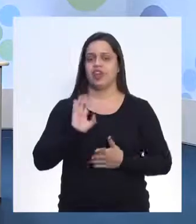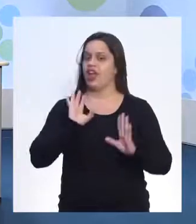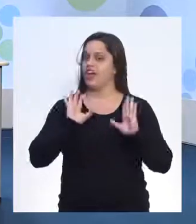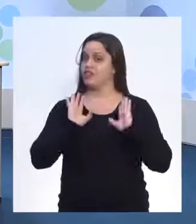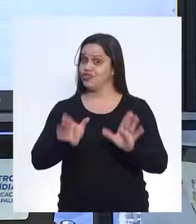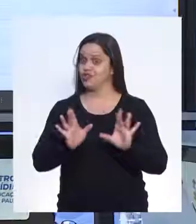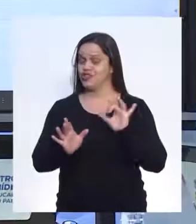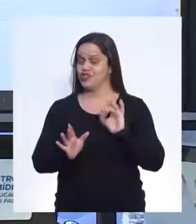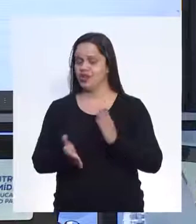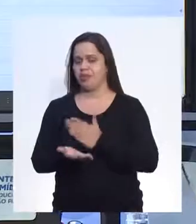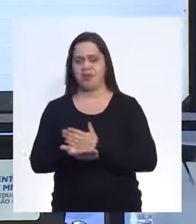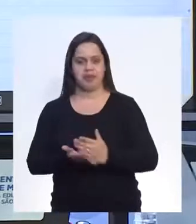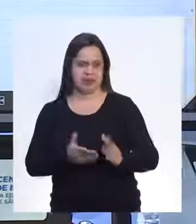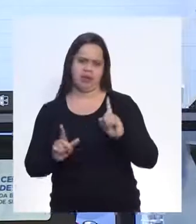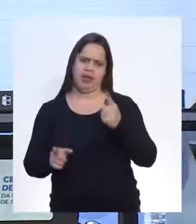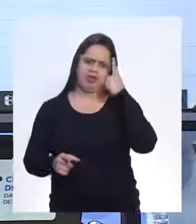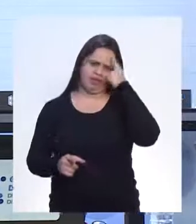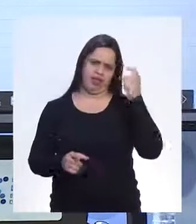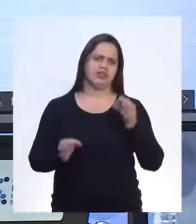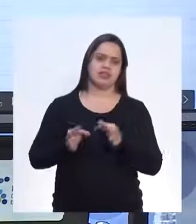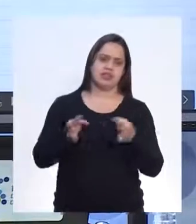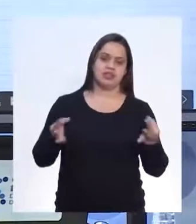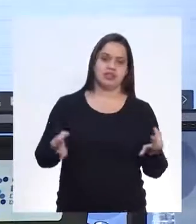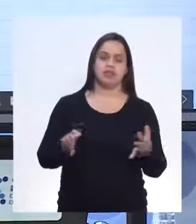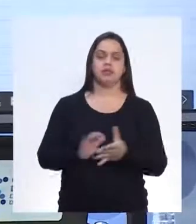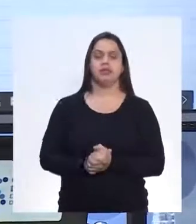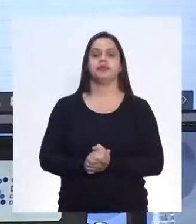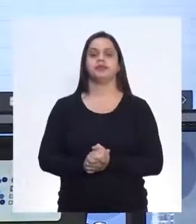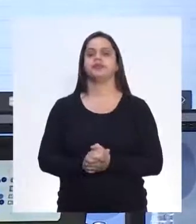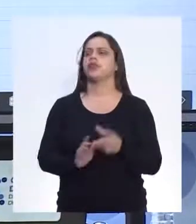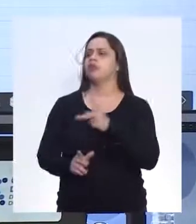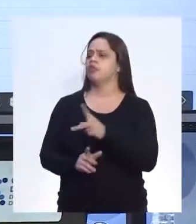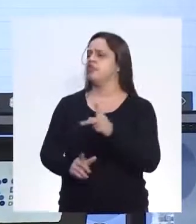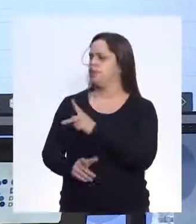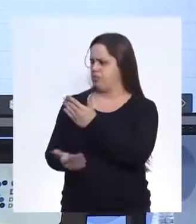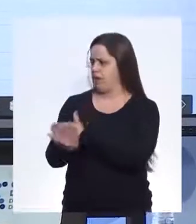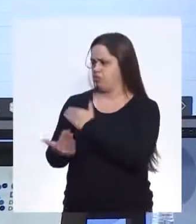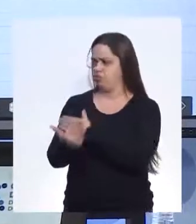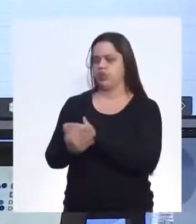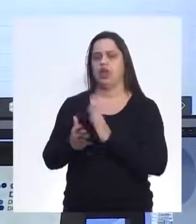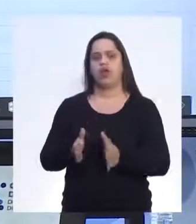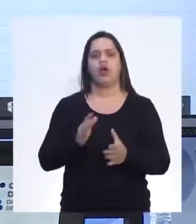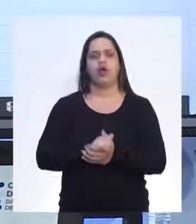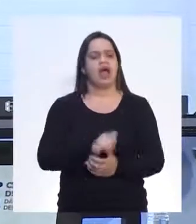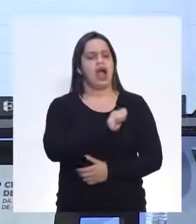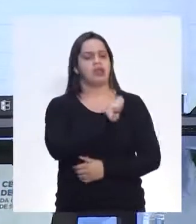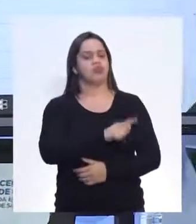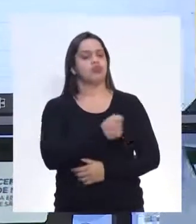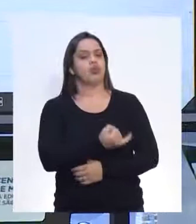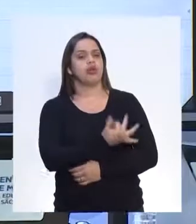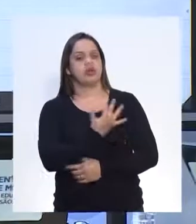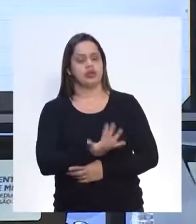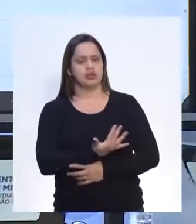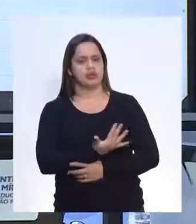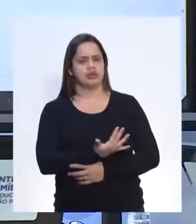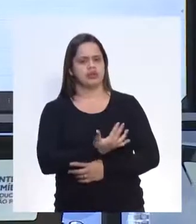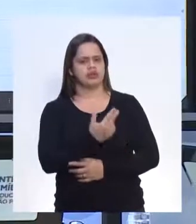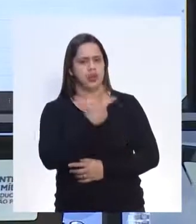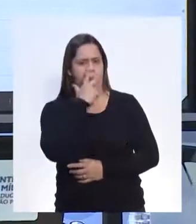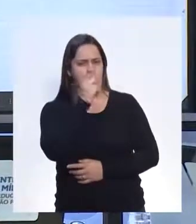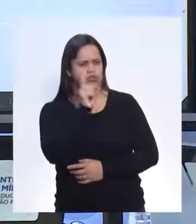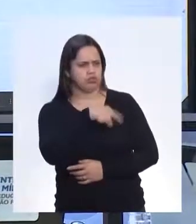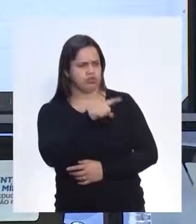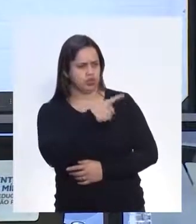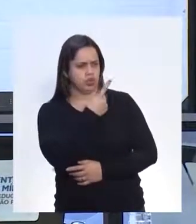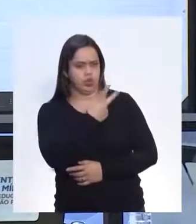Jonas? A ideia é muito simples, tá? O professor Jonas vai me ajudar aqui, ó. Jonas, contamos quantos azuis? Olha, se eu não me engano, são 12,